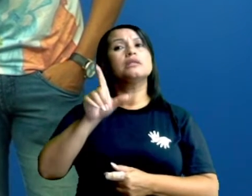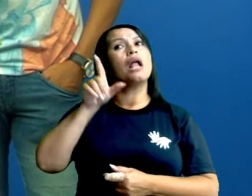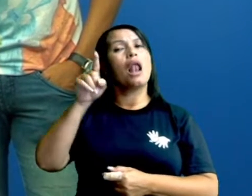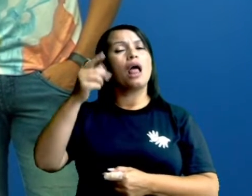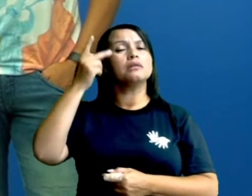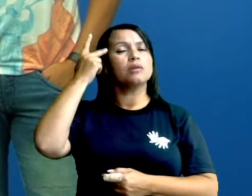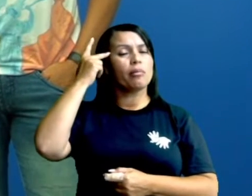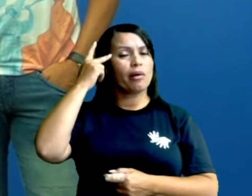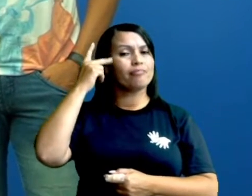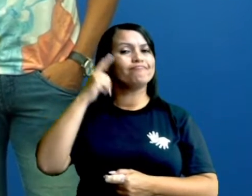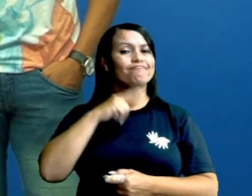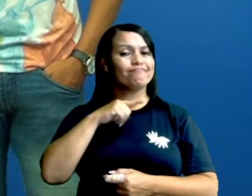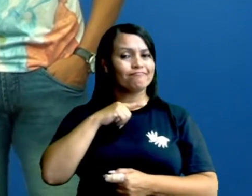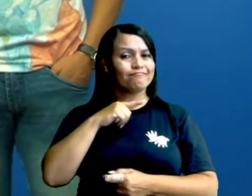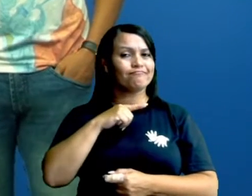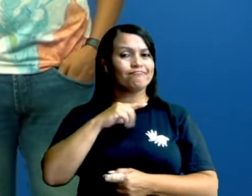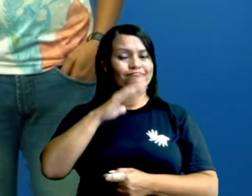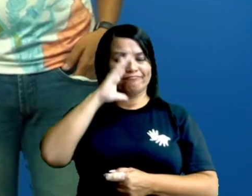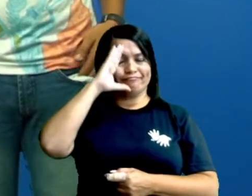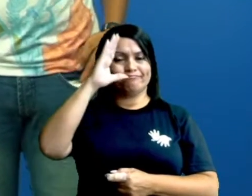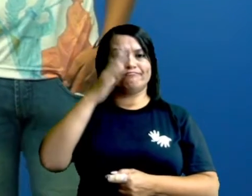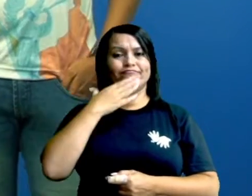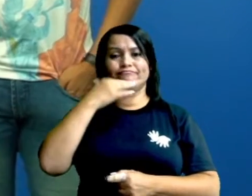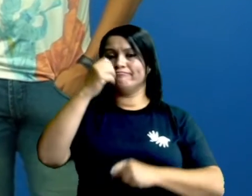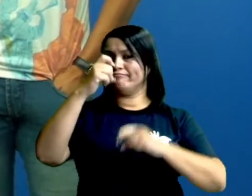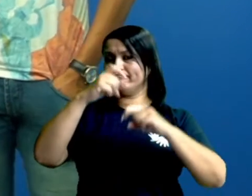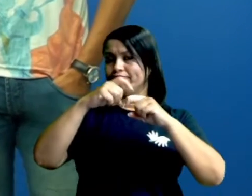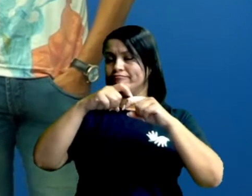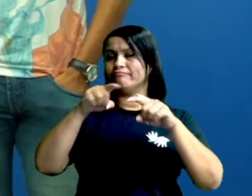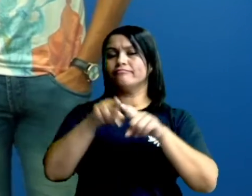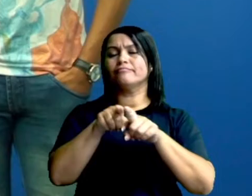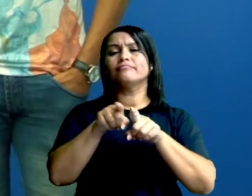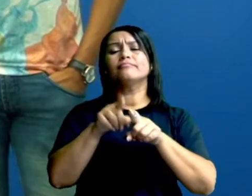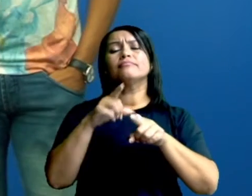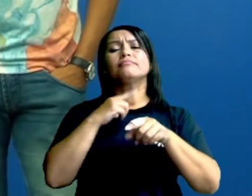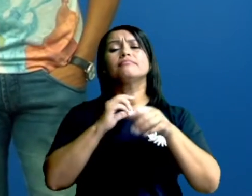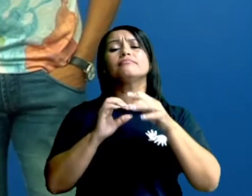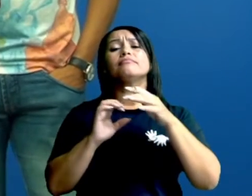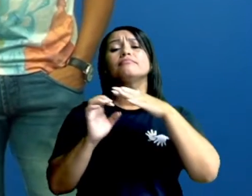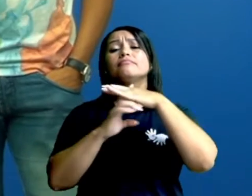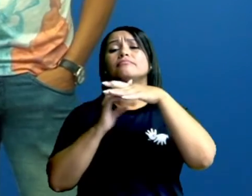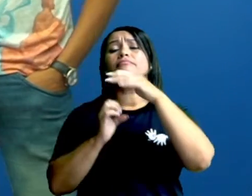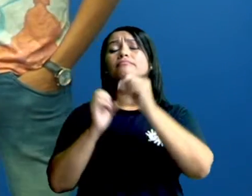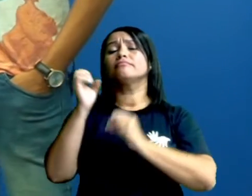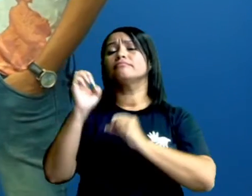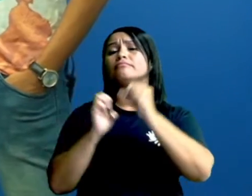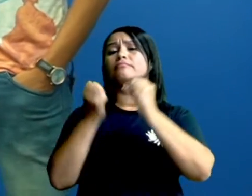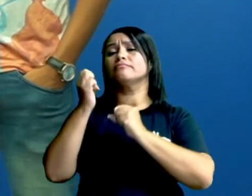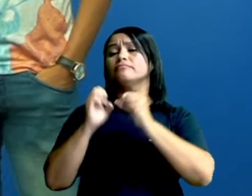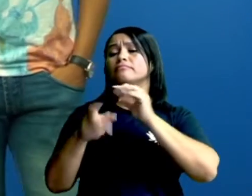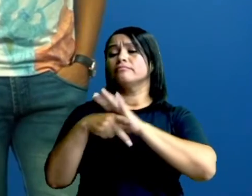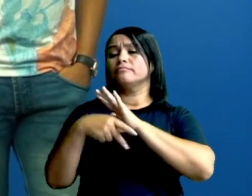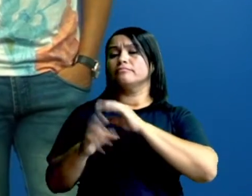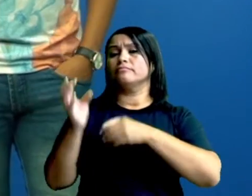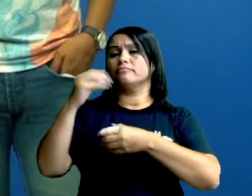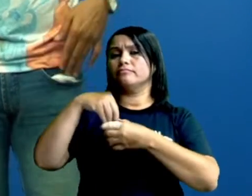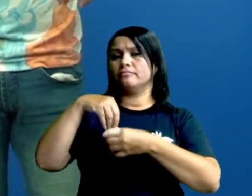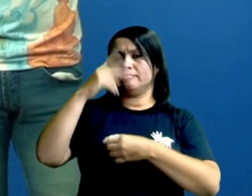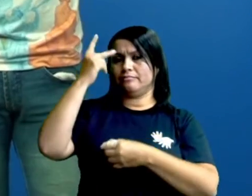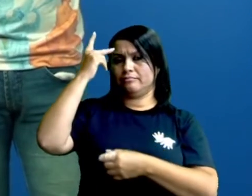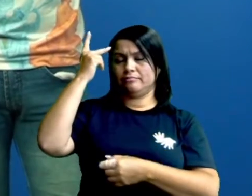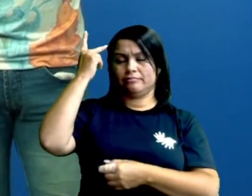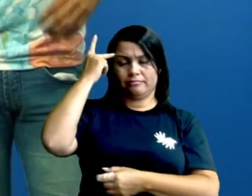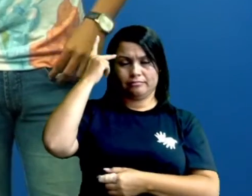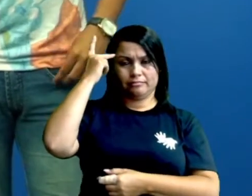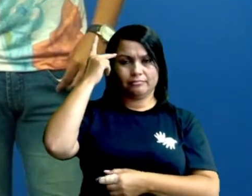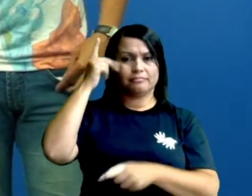dessa situação. A sede das principais empresas transnacionais que operam e atuam no Brasil também estão em São Paulo. Então, assim, de